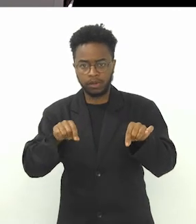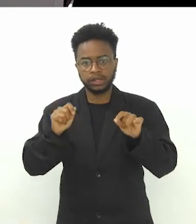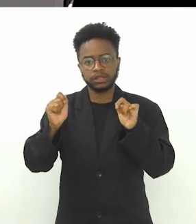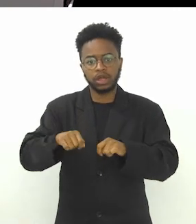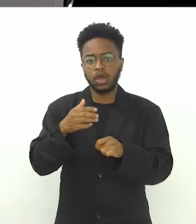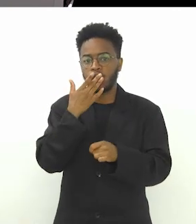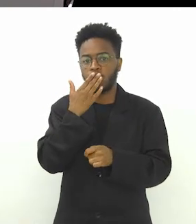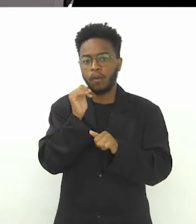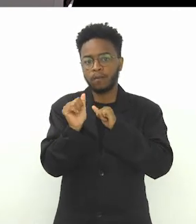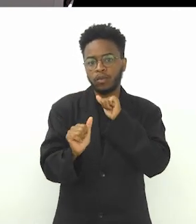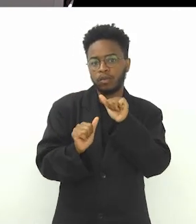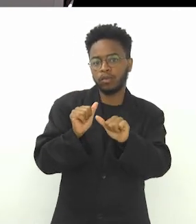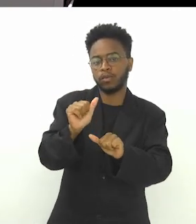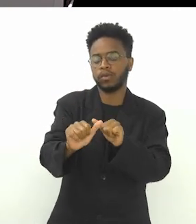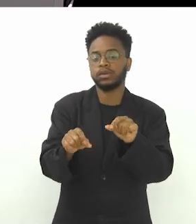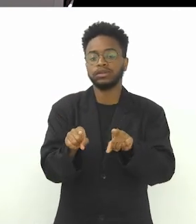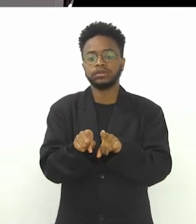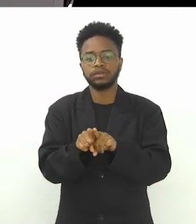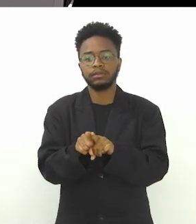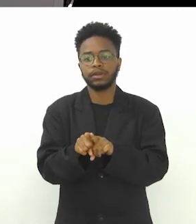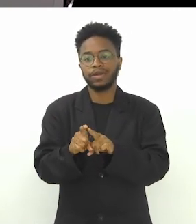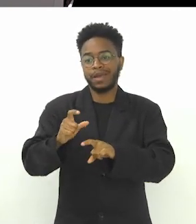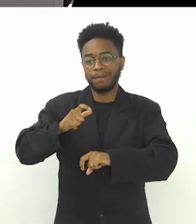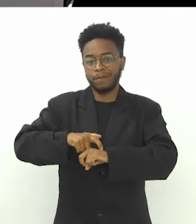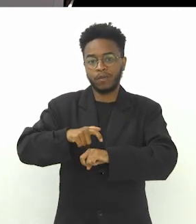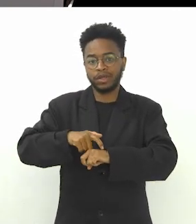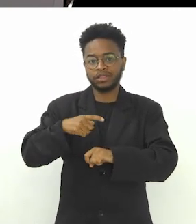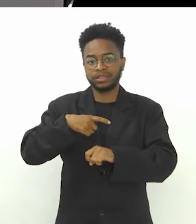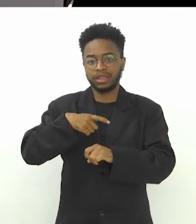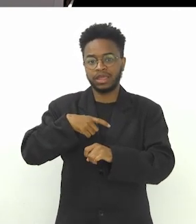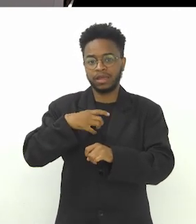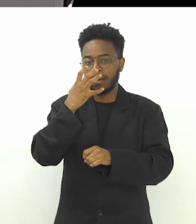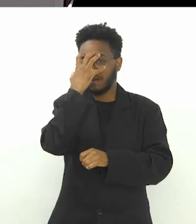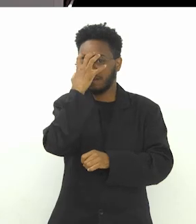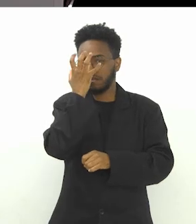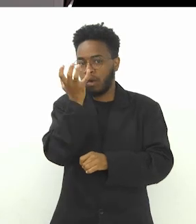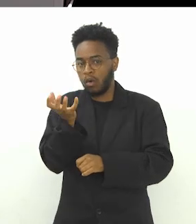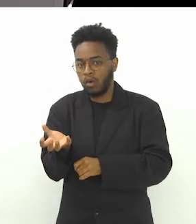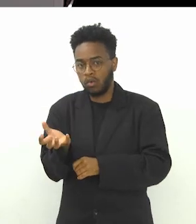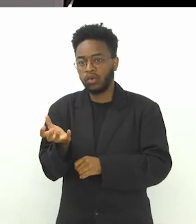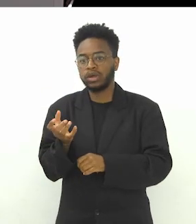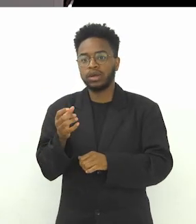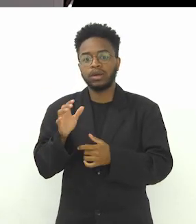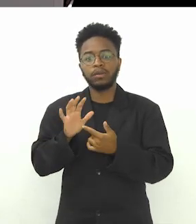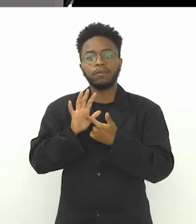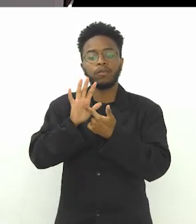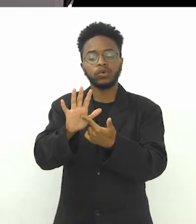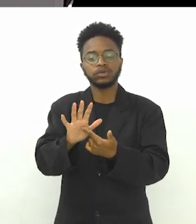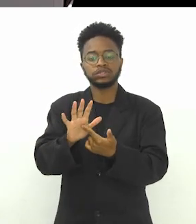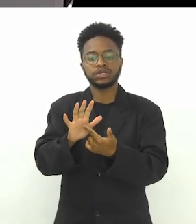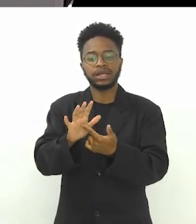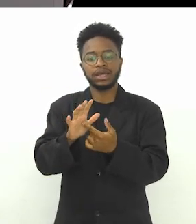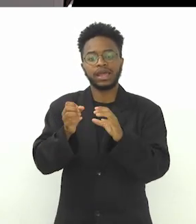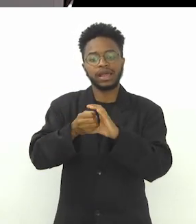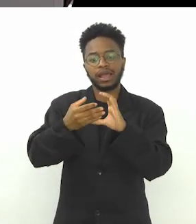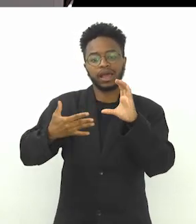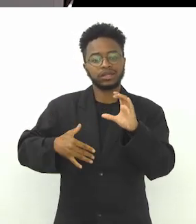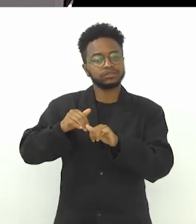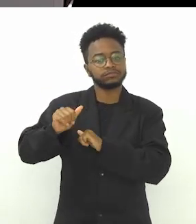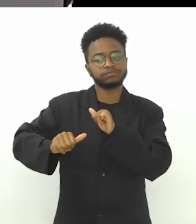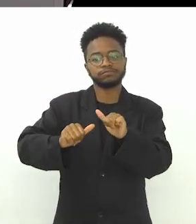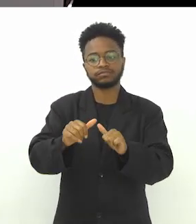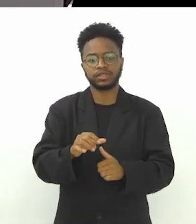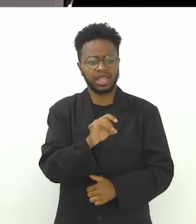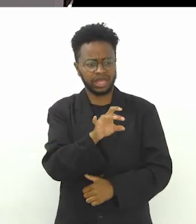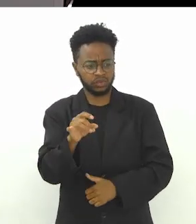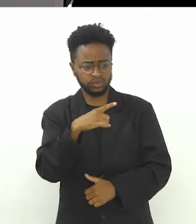cores fossem mudando e no momento que essa máscara abaixava, ele dava um estrobo, uma característica mais sombria. Cada carro agora que